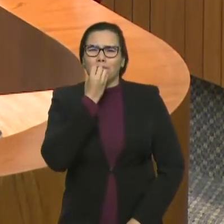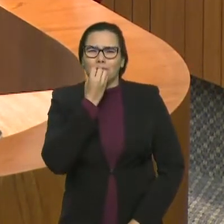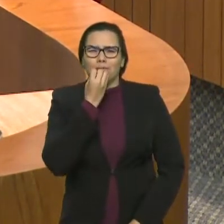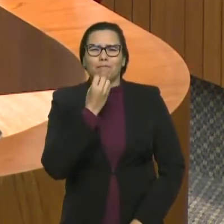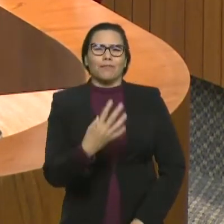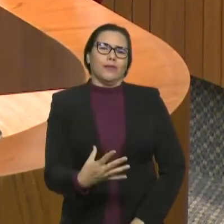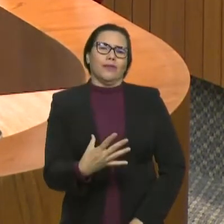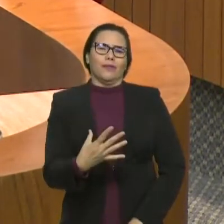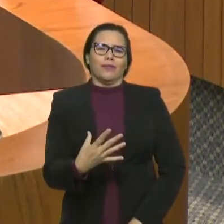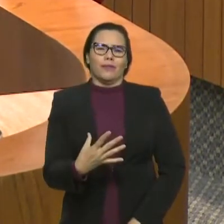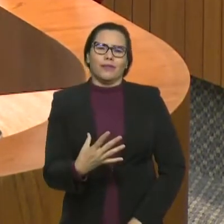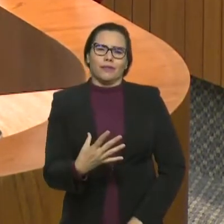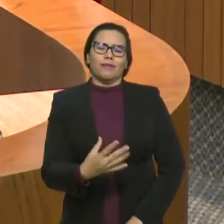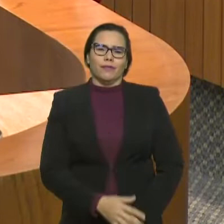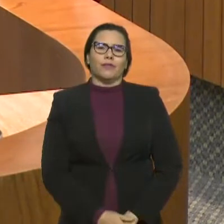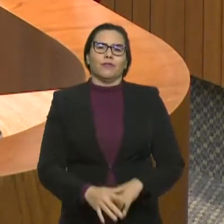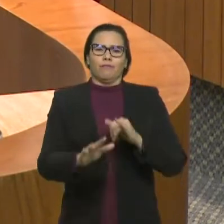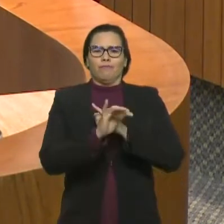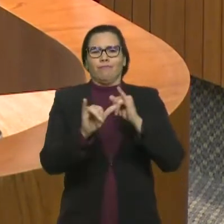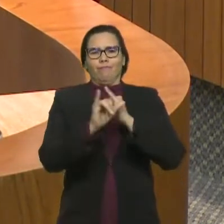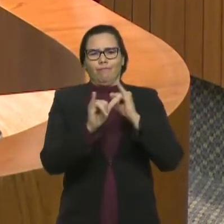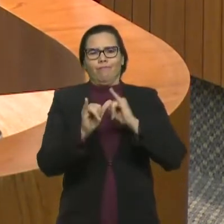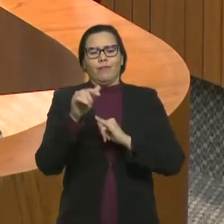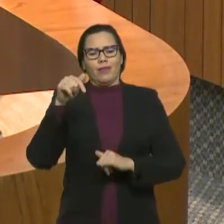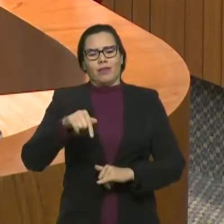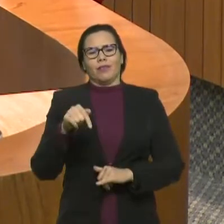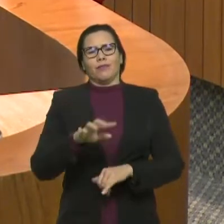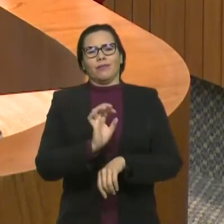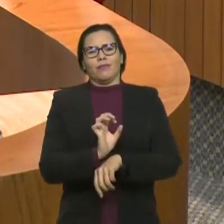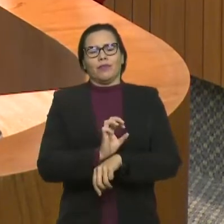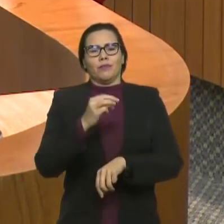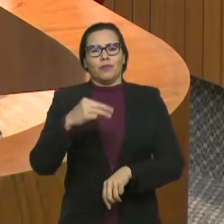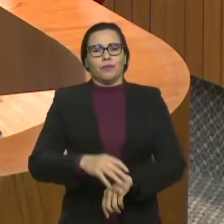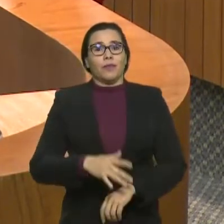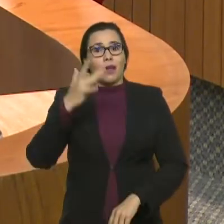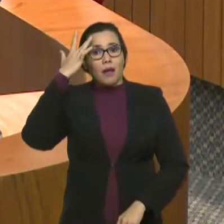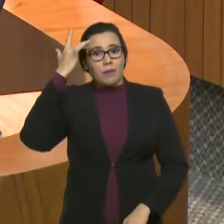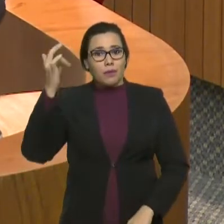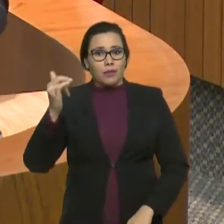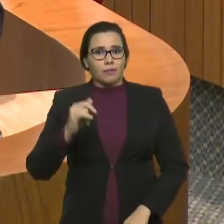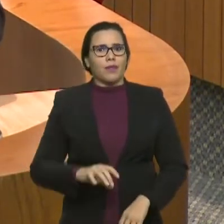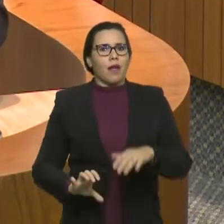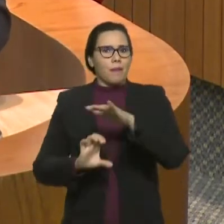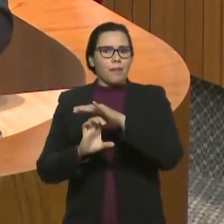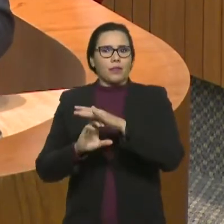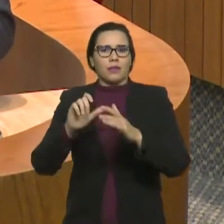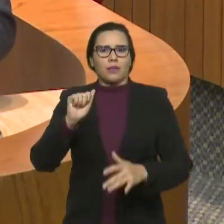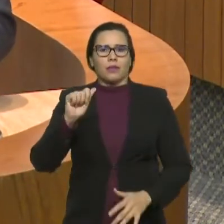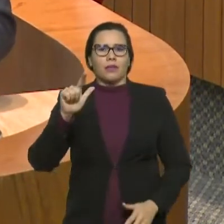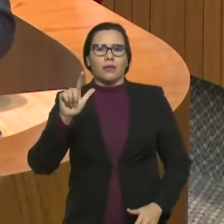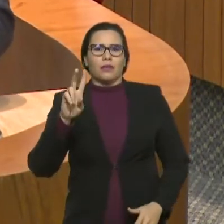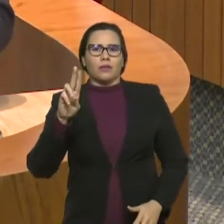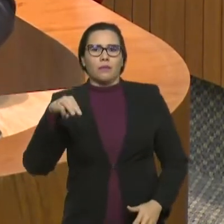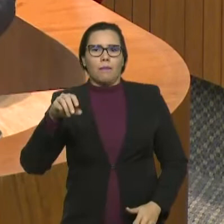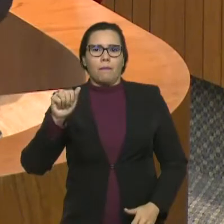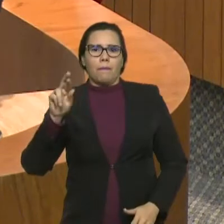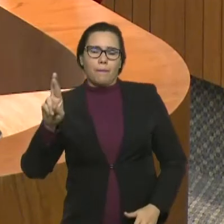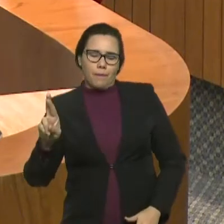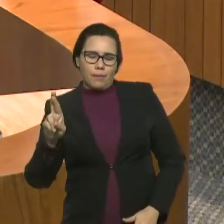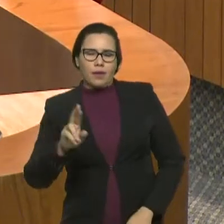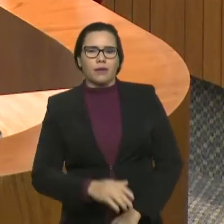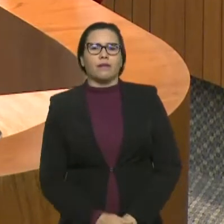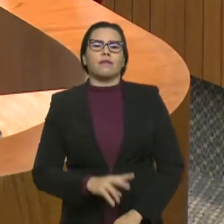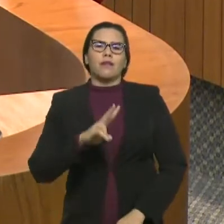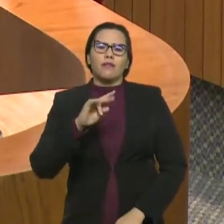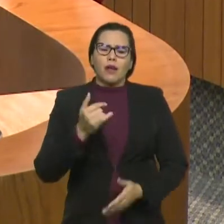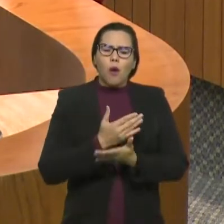Amanhã, a Alumar inicia uma nova era na produção de alumínio. E eu tenho